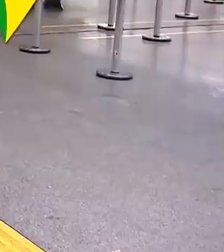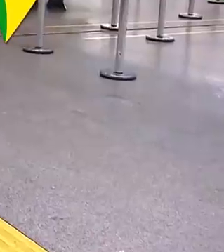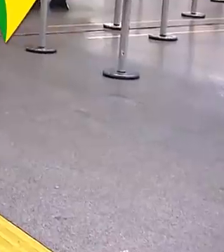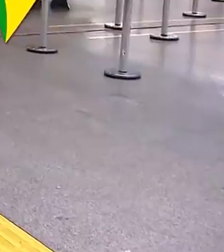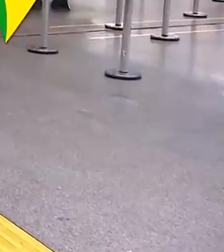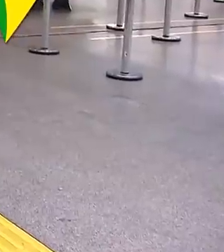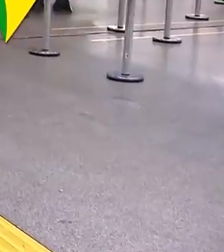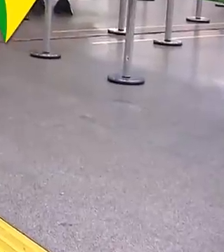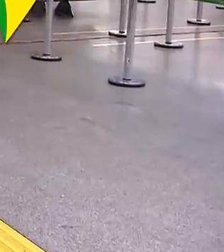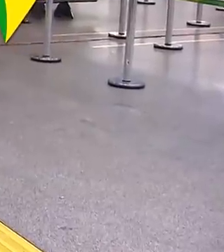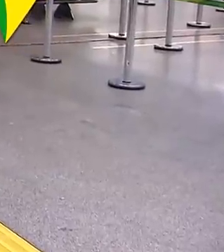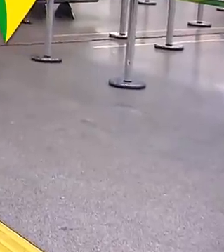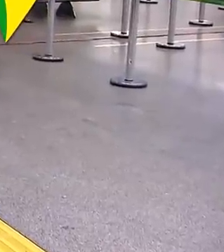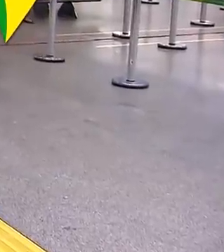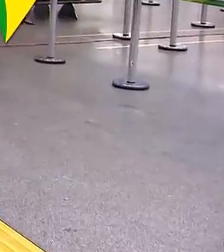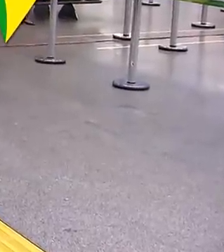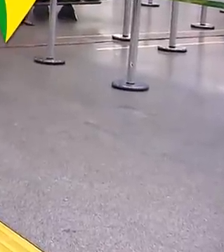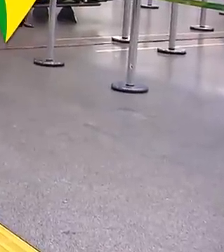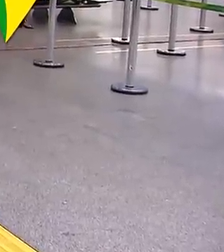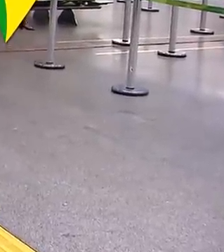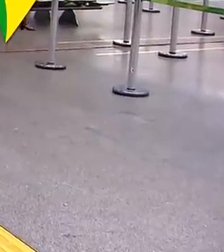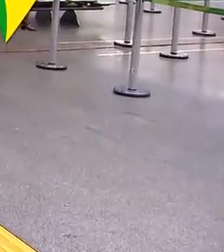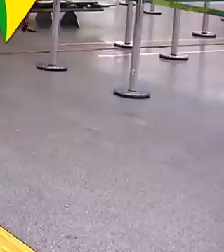Tchau, tchau.